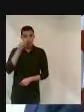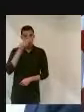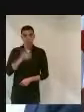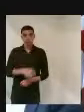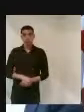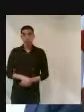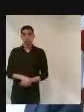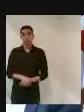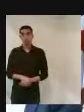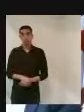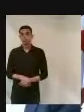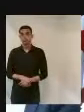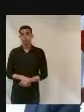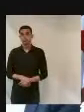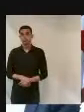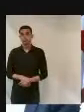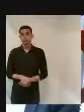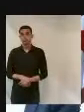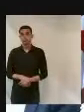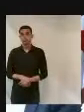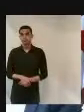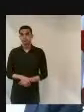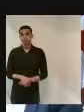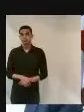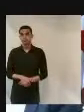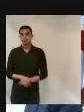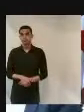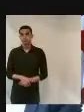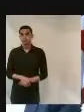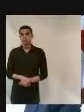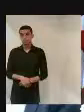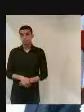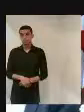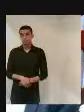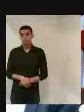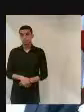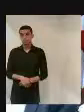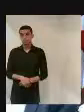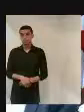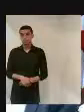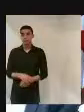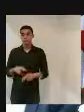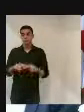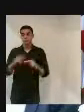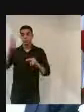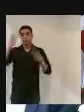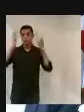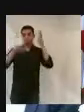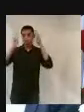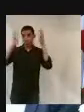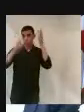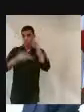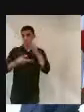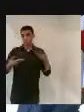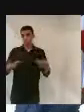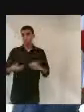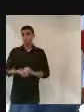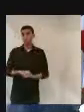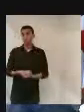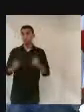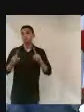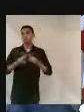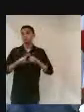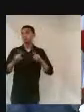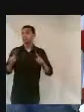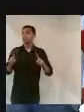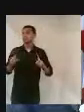Ambiente, ela está em férias, então estou dando conta de um monte de urgências aqui, né? Mas nem por isso a gente deixaria de estar